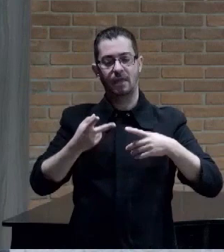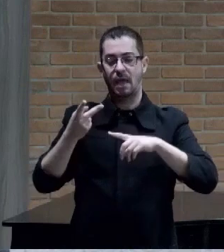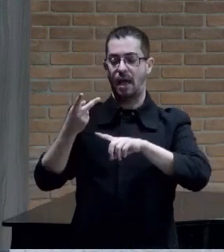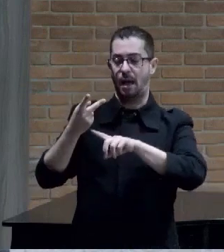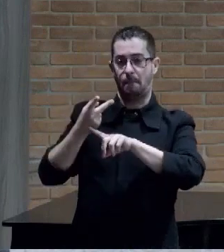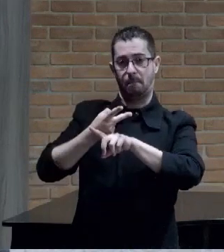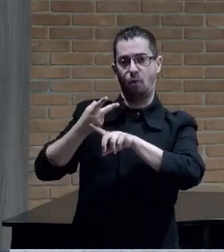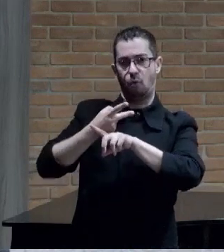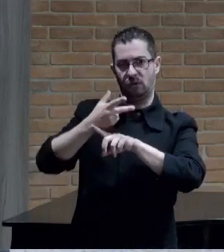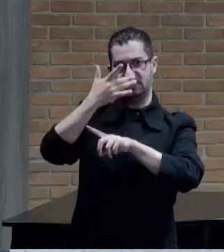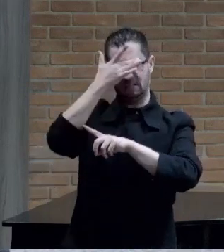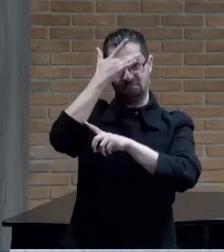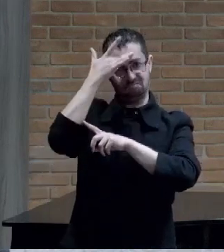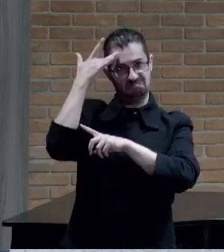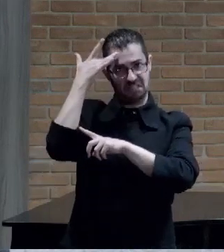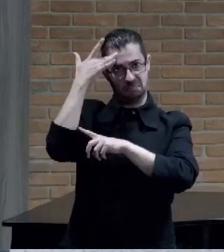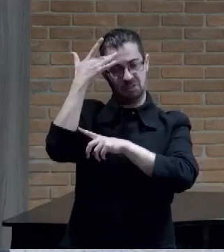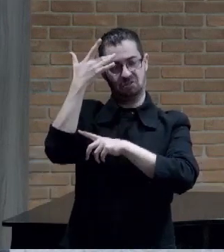homem,